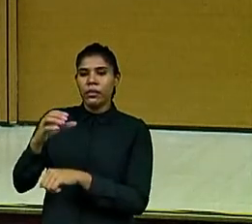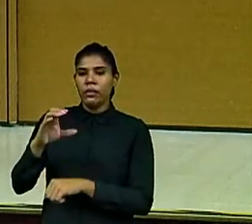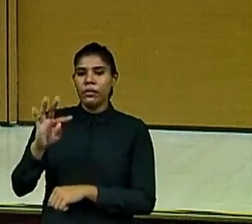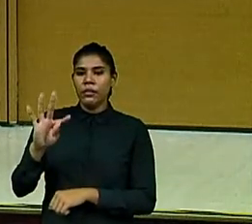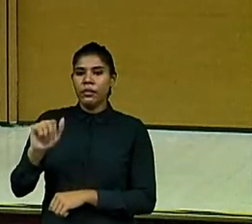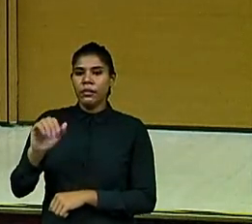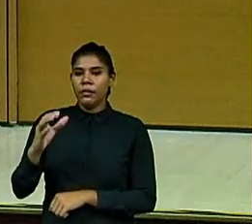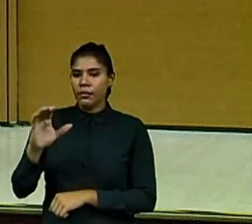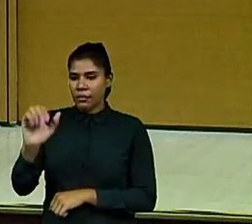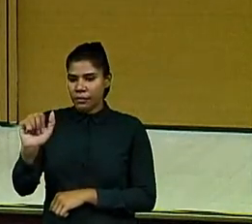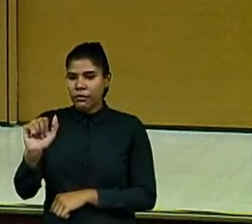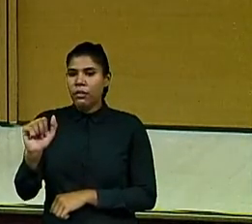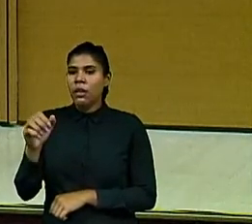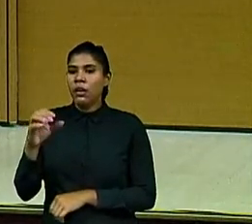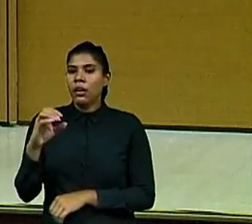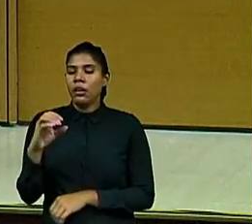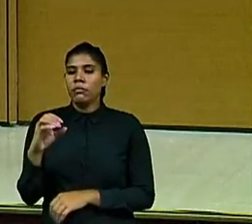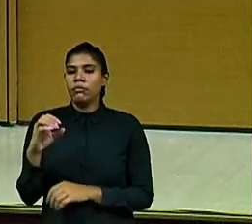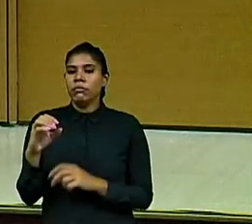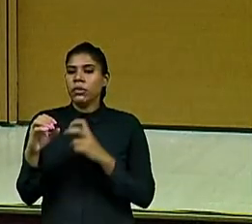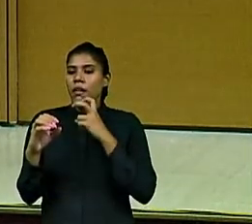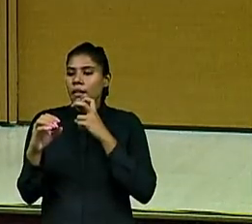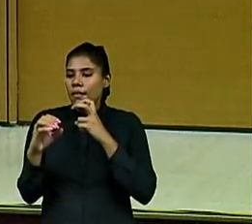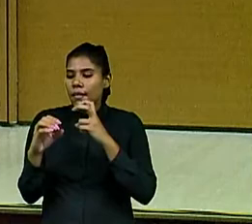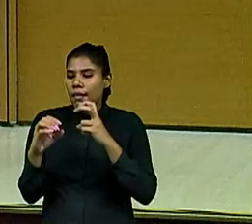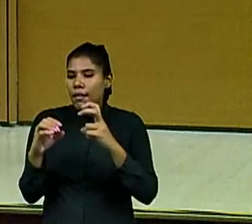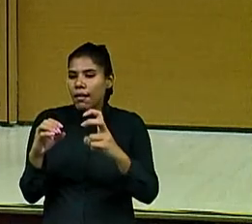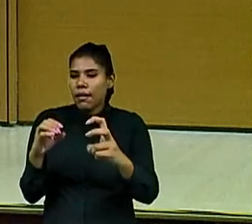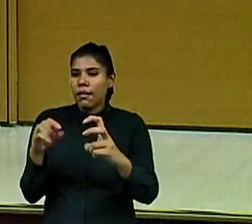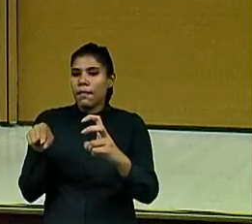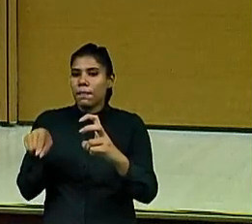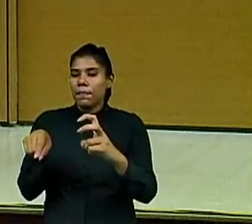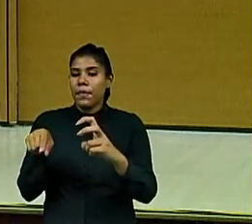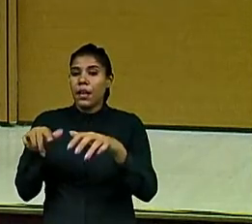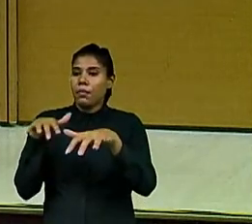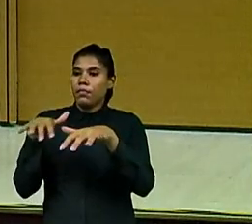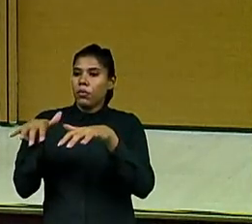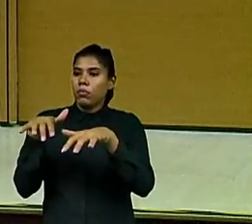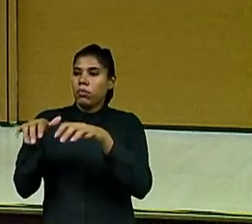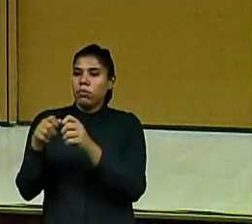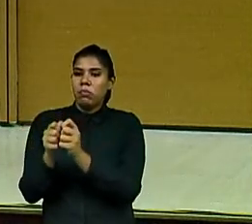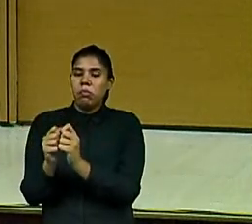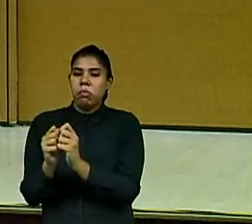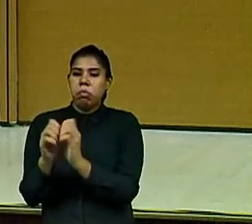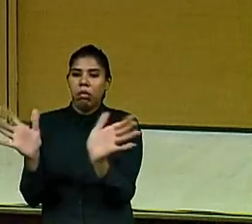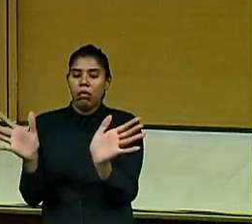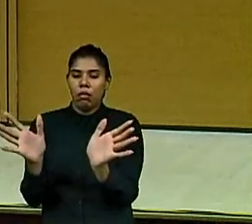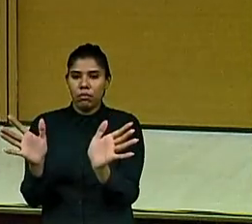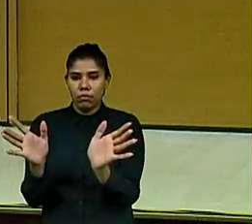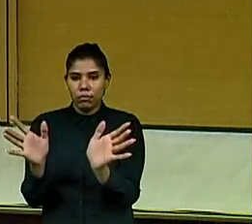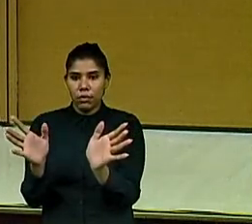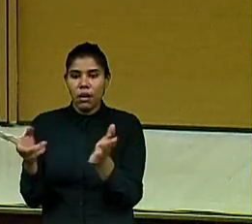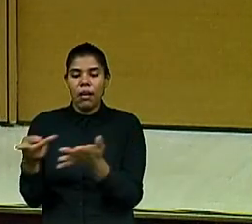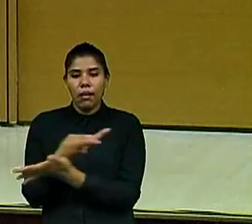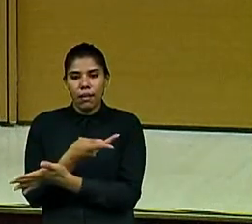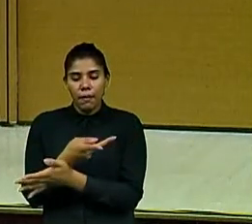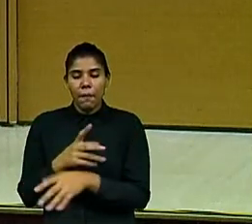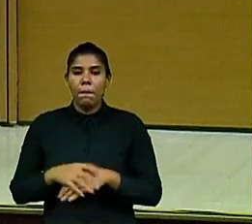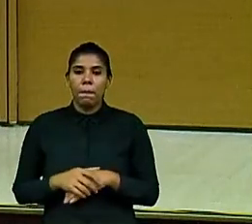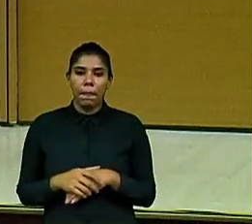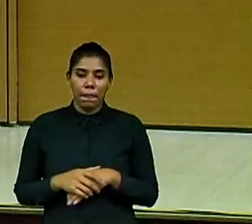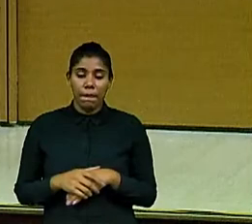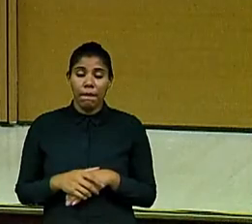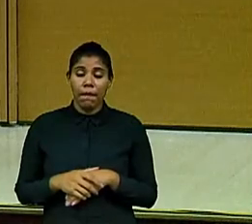vibra tanto que entra em ressonância e quebra Ok então ou então uma coisa mais simples